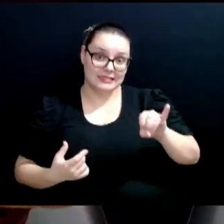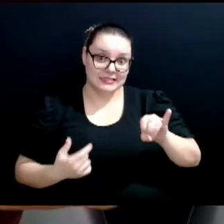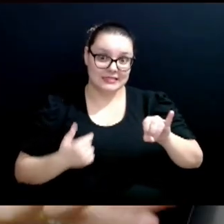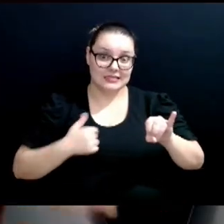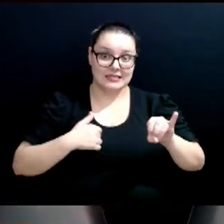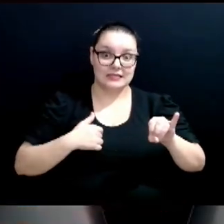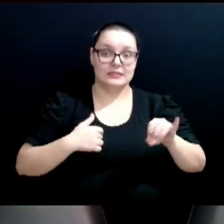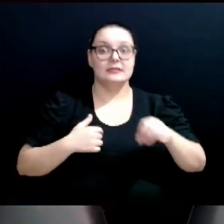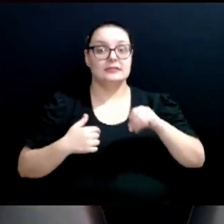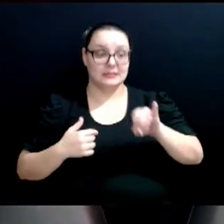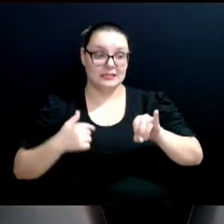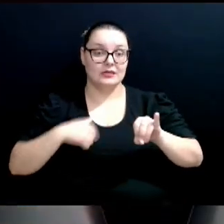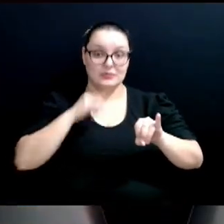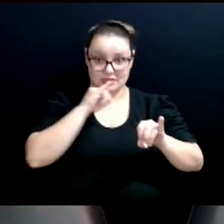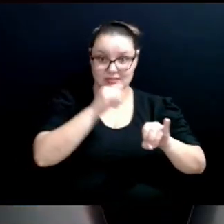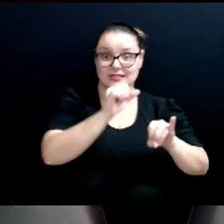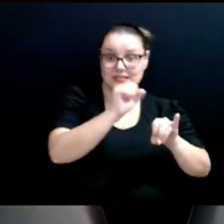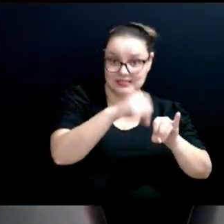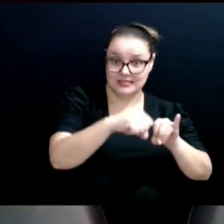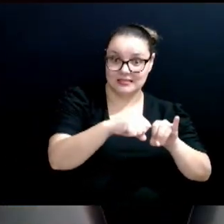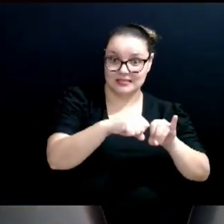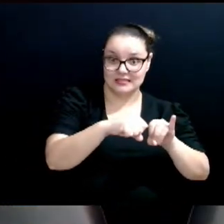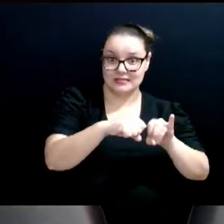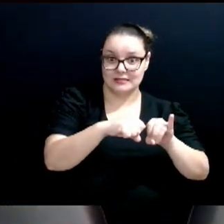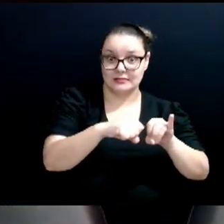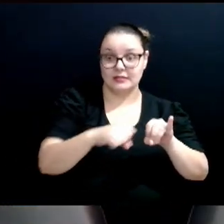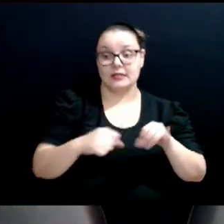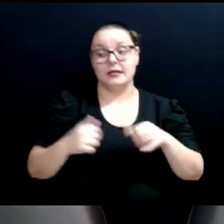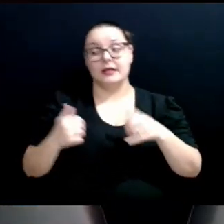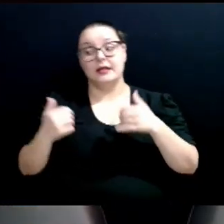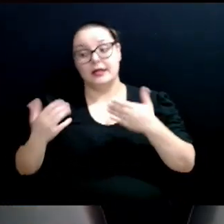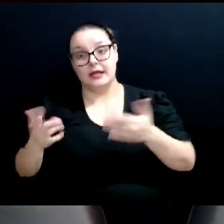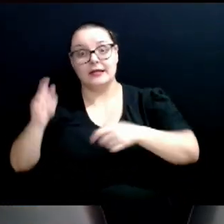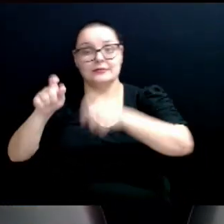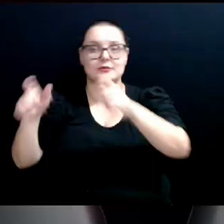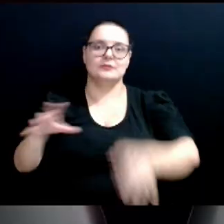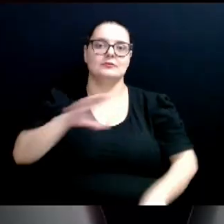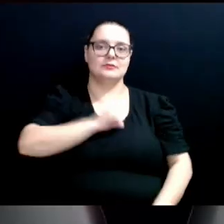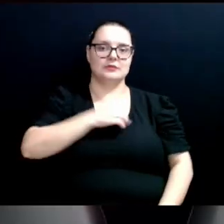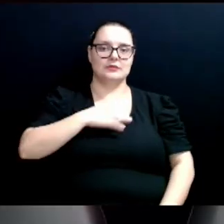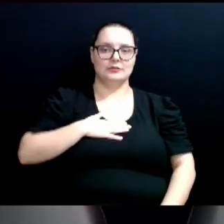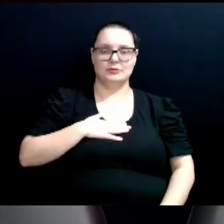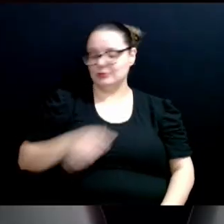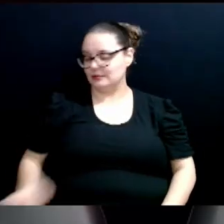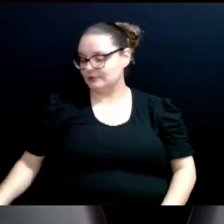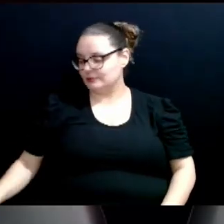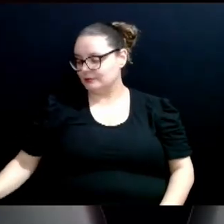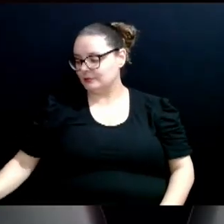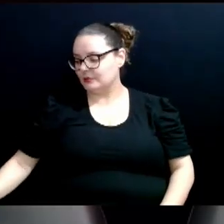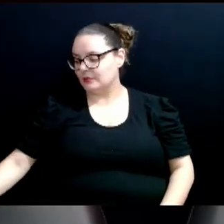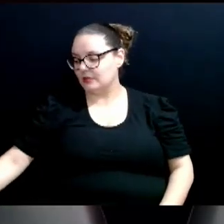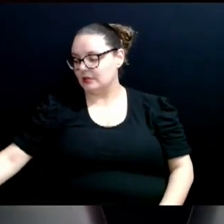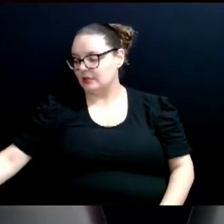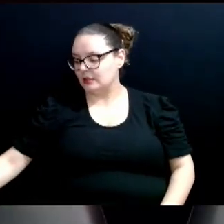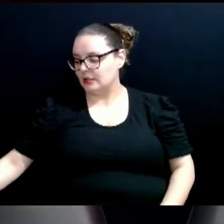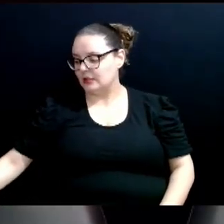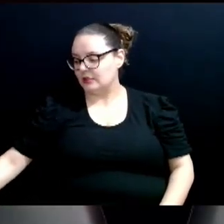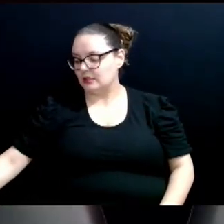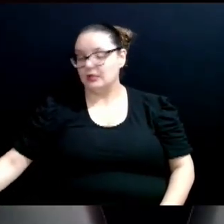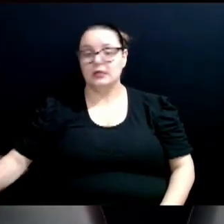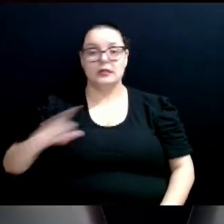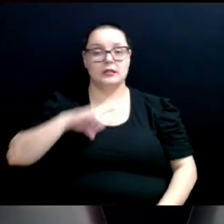na verdade, então as pessoas vão gostar de mim. Então, nós temos muito uma crença central, nós temos muito essa